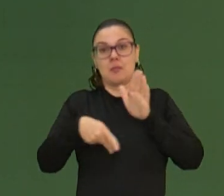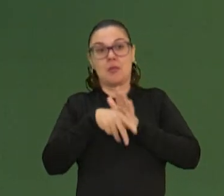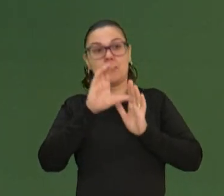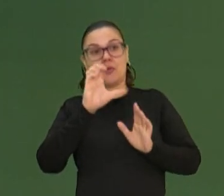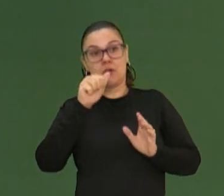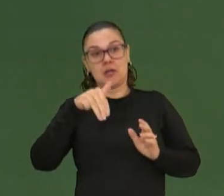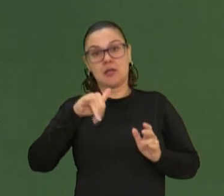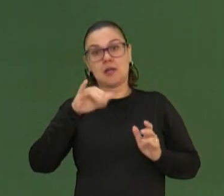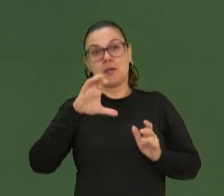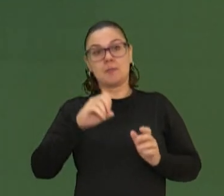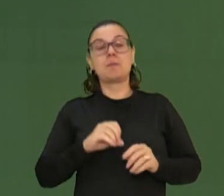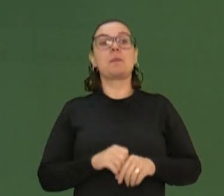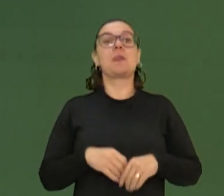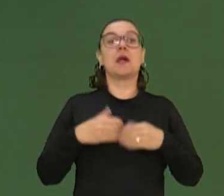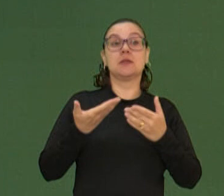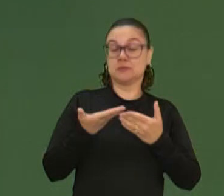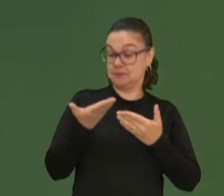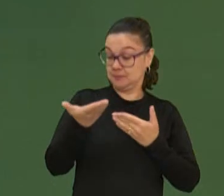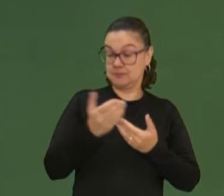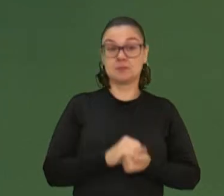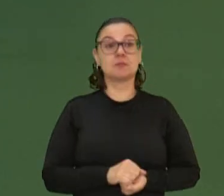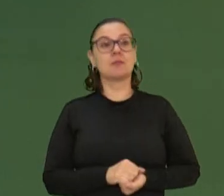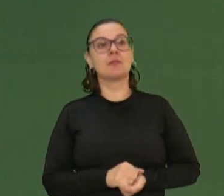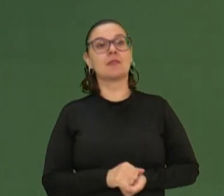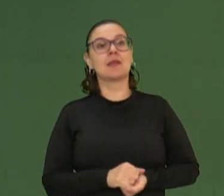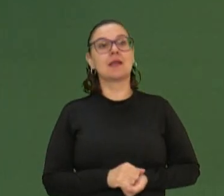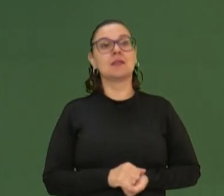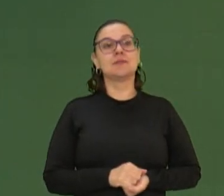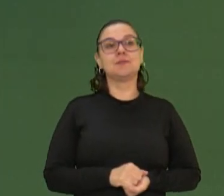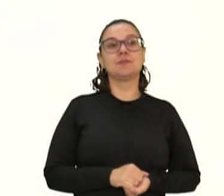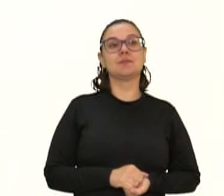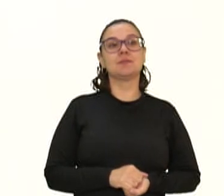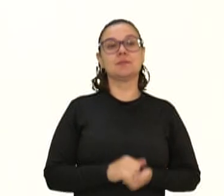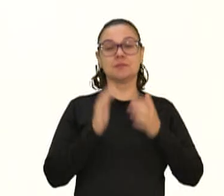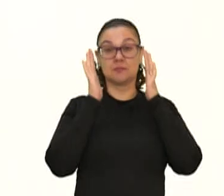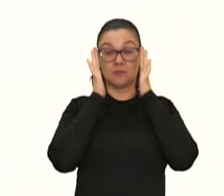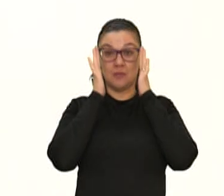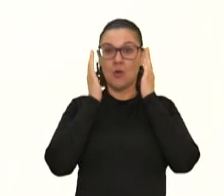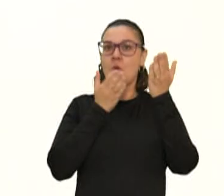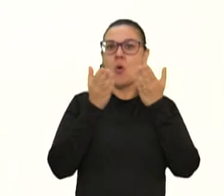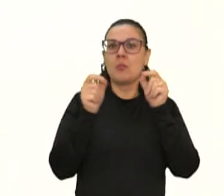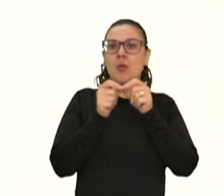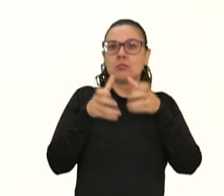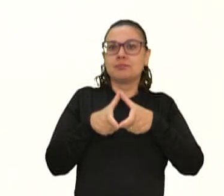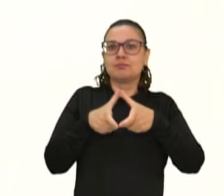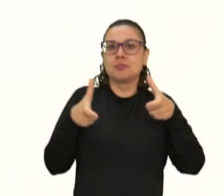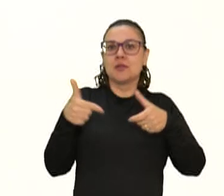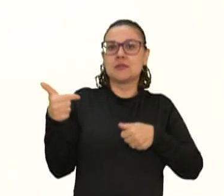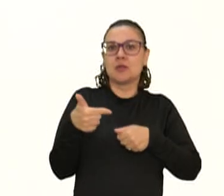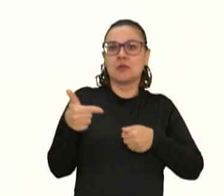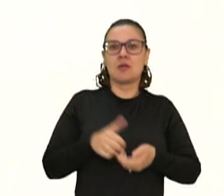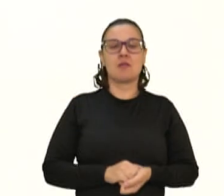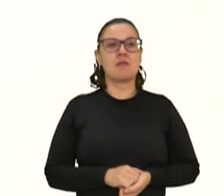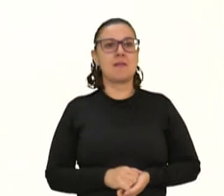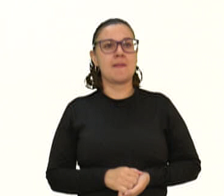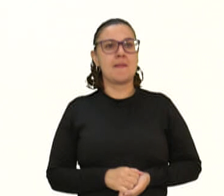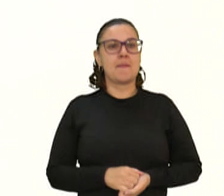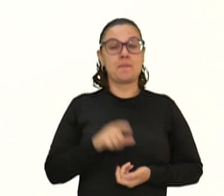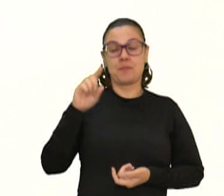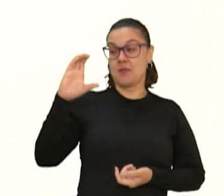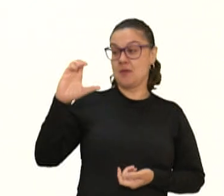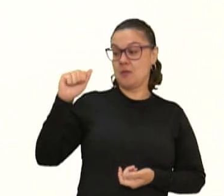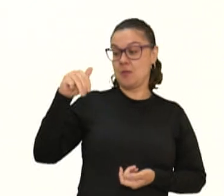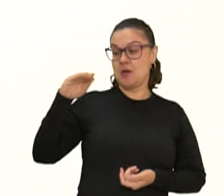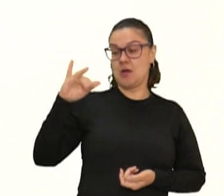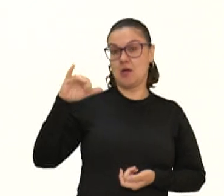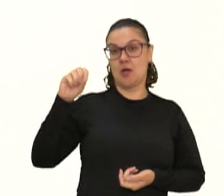tá? Então, seguir em frente. Então, como é que fica essa história de crescimento secundário? O